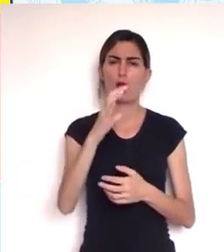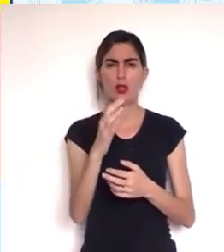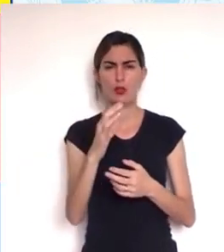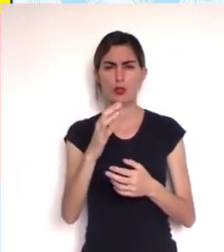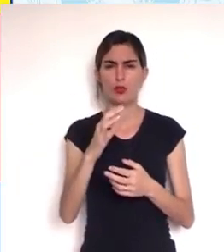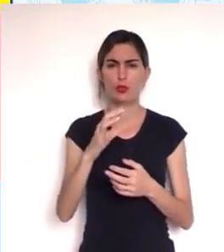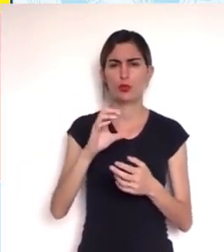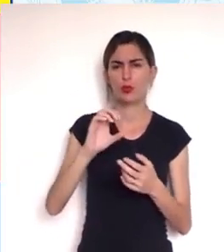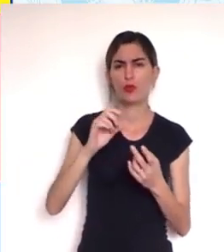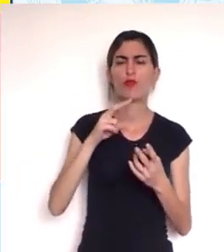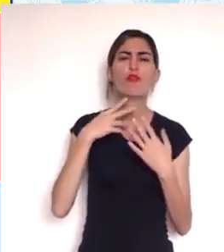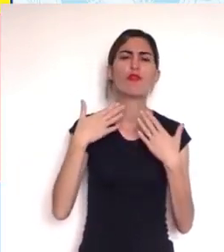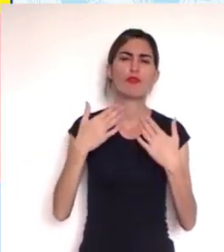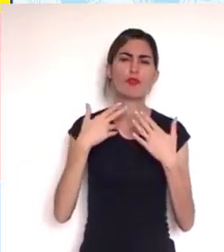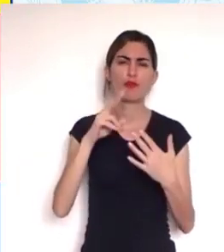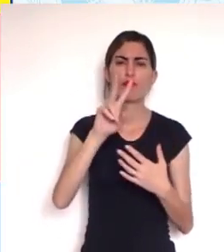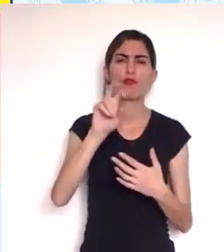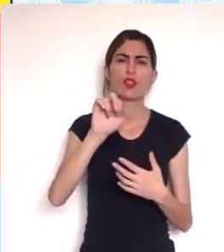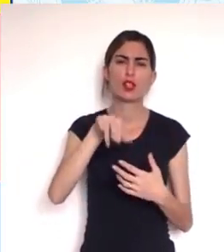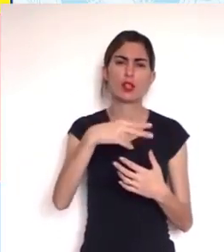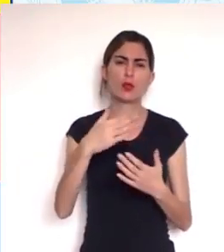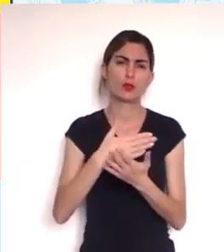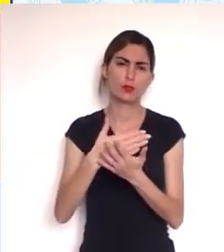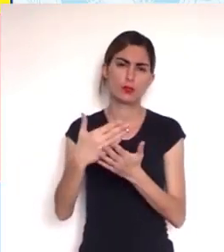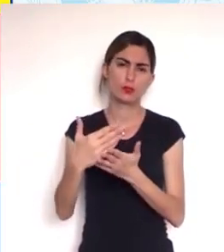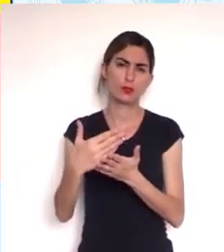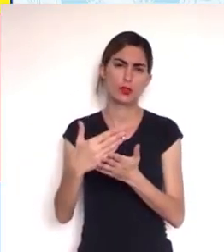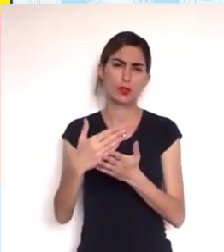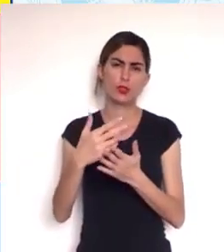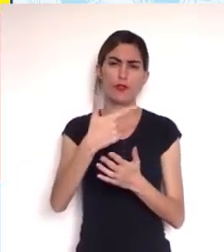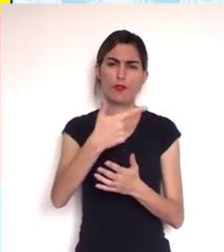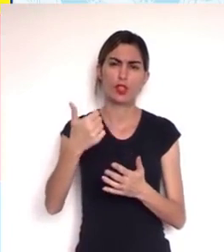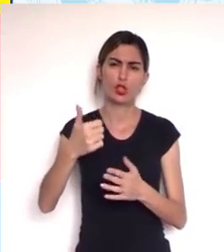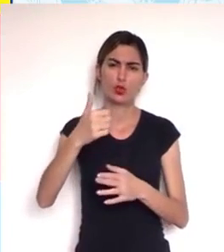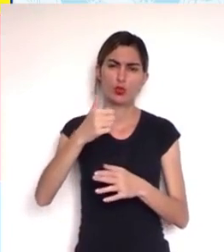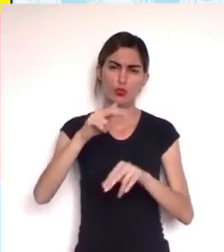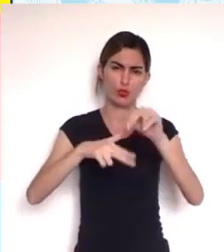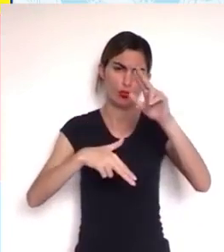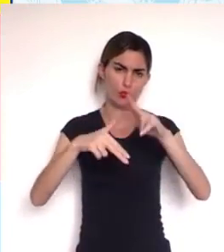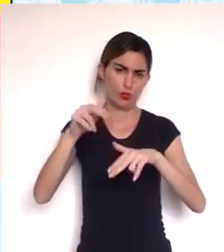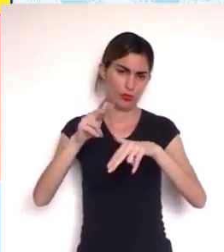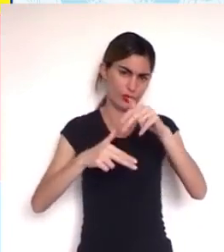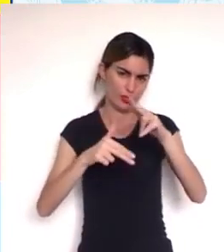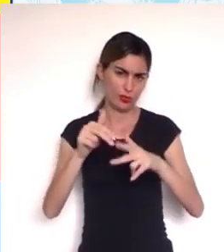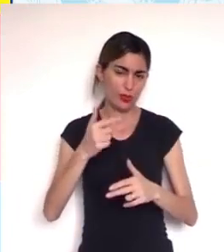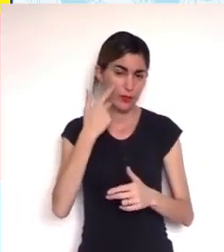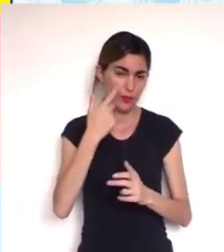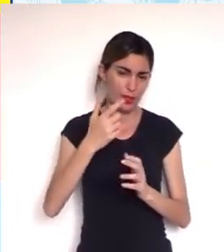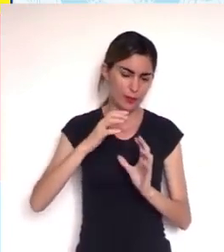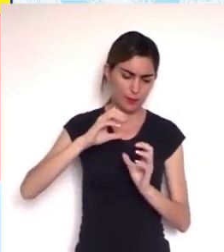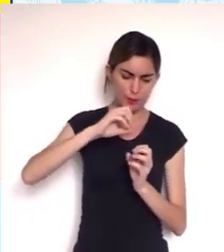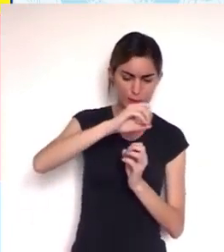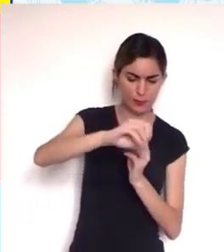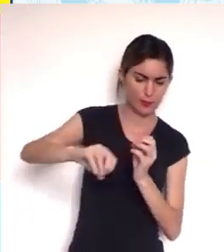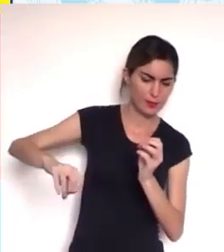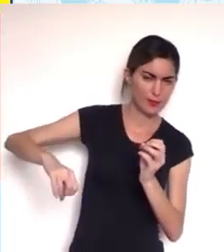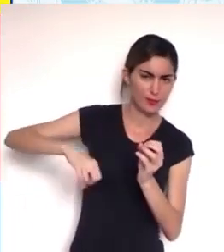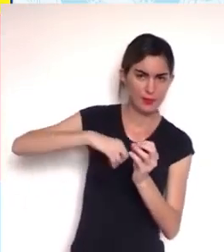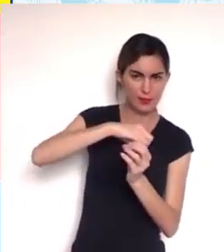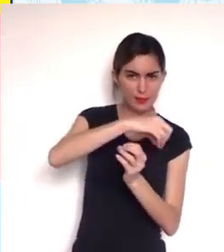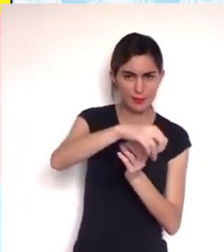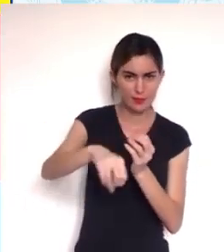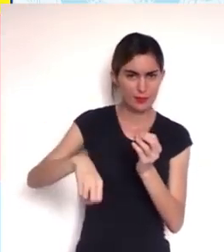O solstício de verão. Quando é que se começa? Em 21 de junho. Observe a posição da Terra.